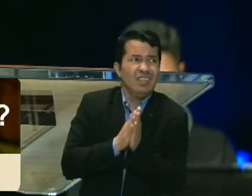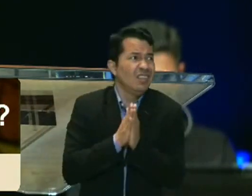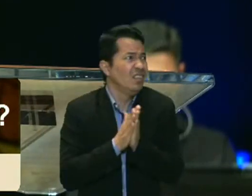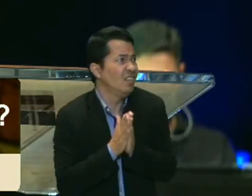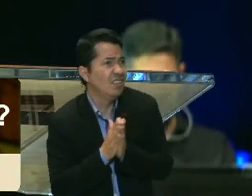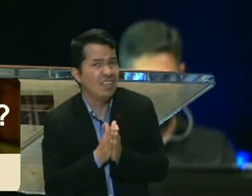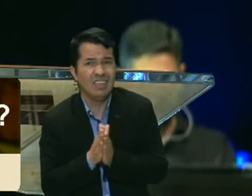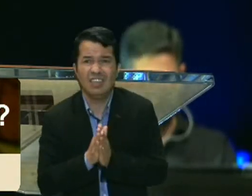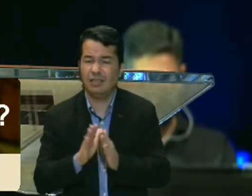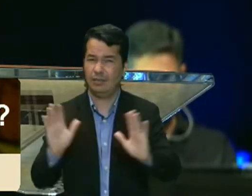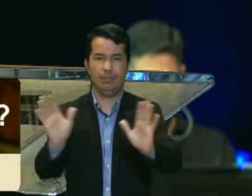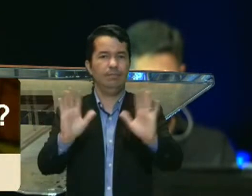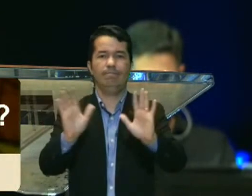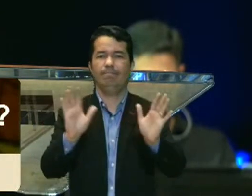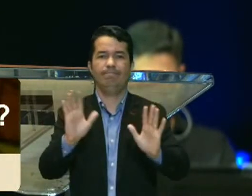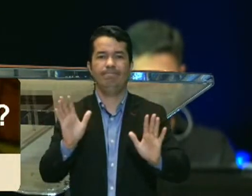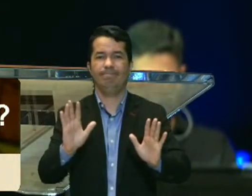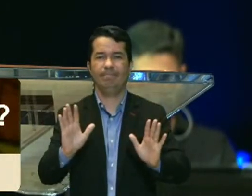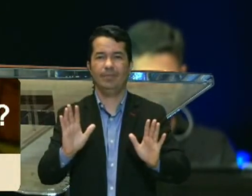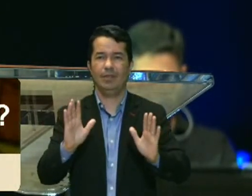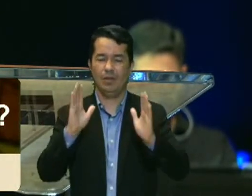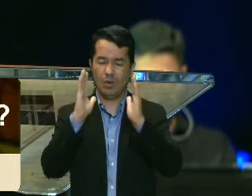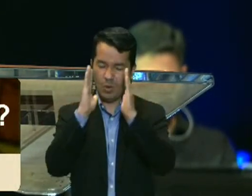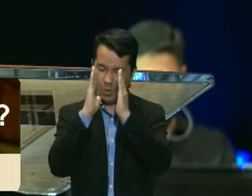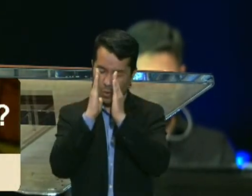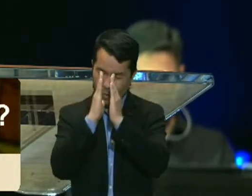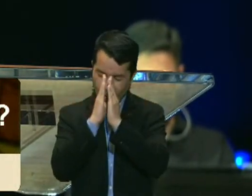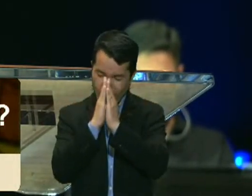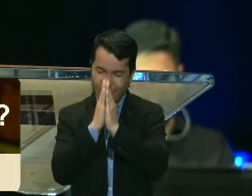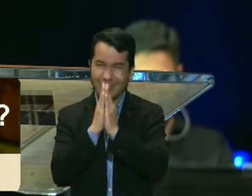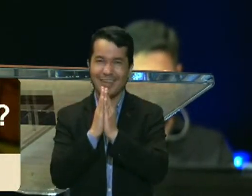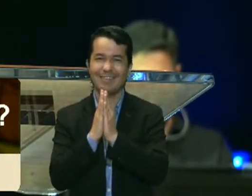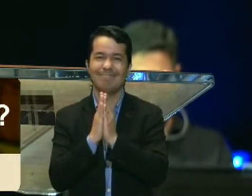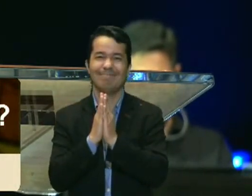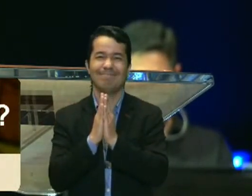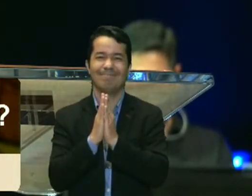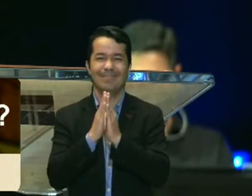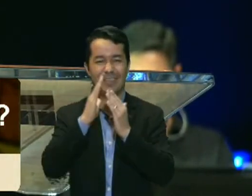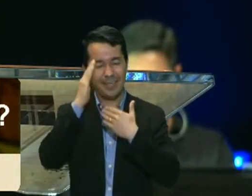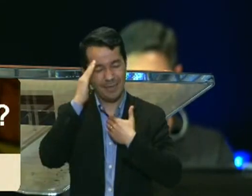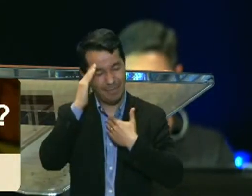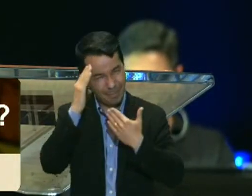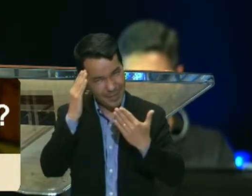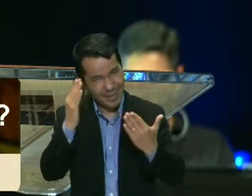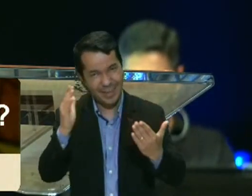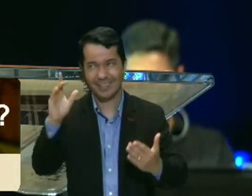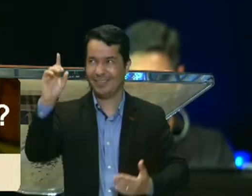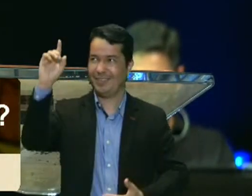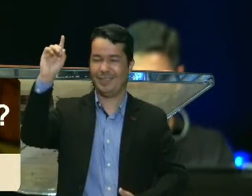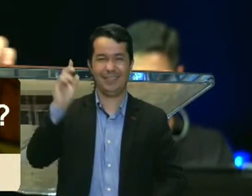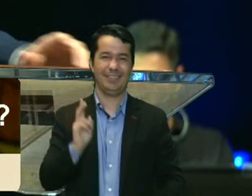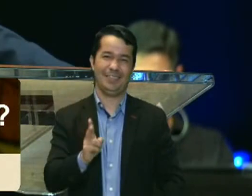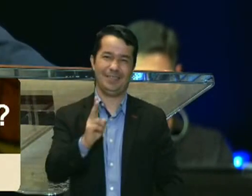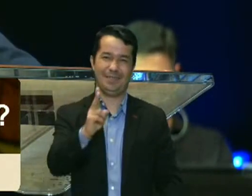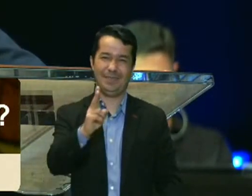suplica, mas tenha expressões de ações de graça. Eu vou orar com você, querido.